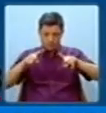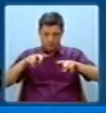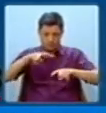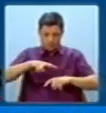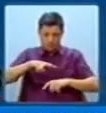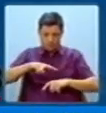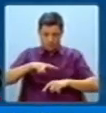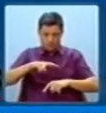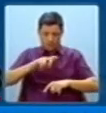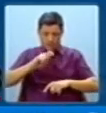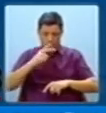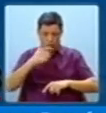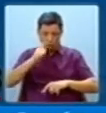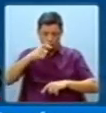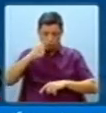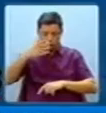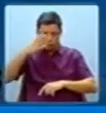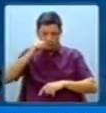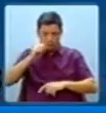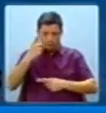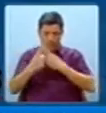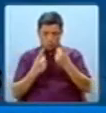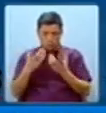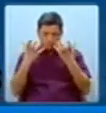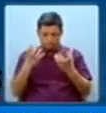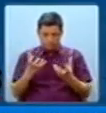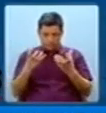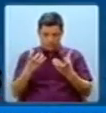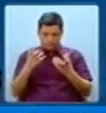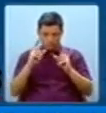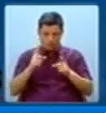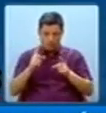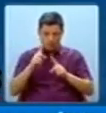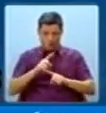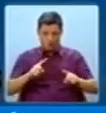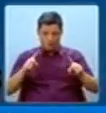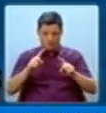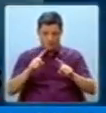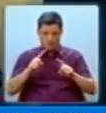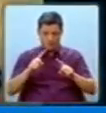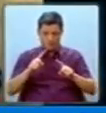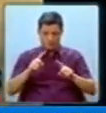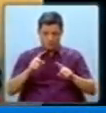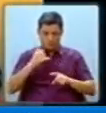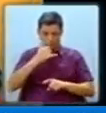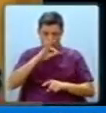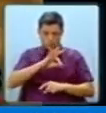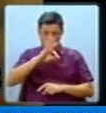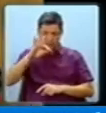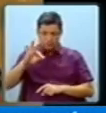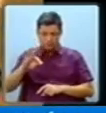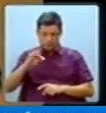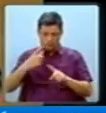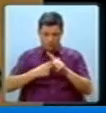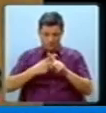seja, tem primos que são alguns mais pesados e outros menos pesados no seu núcleo, e em particular o plutónio 244 é aquilo que nos